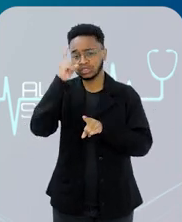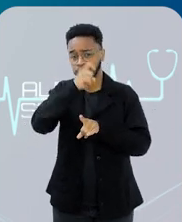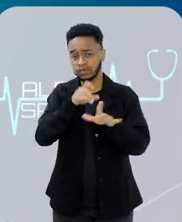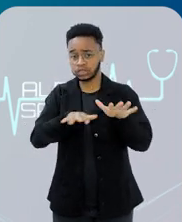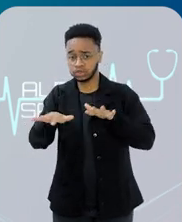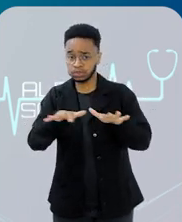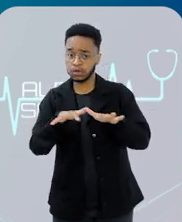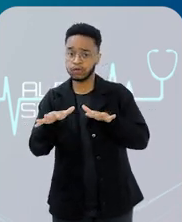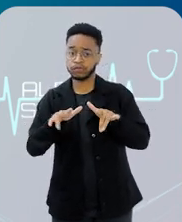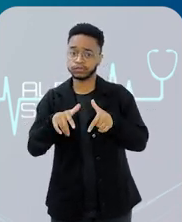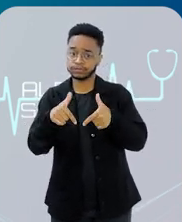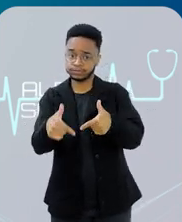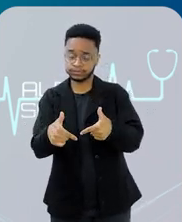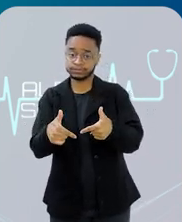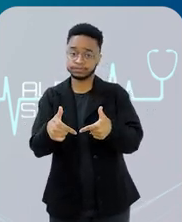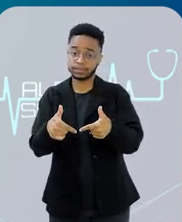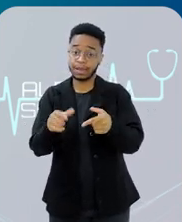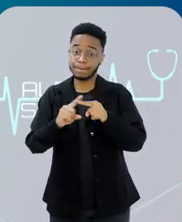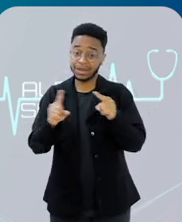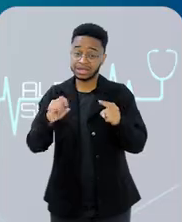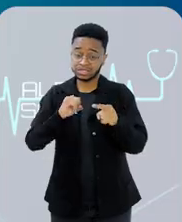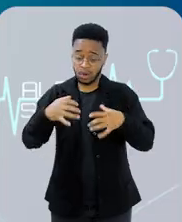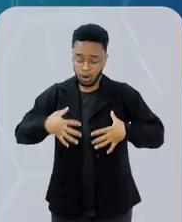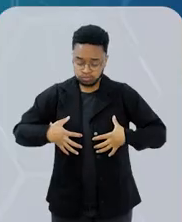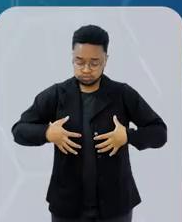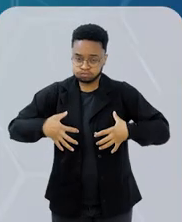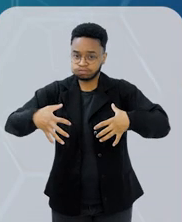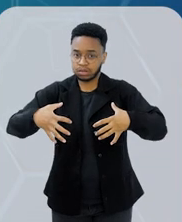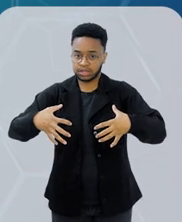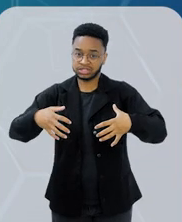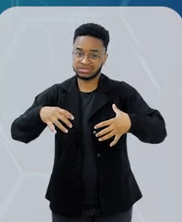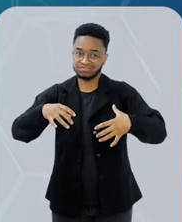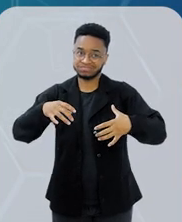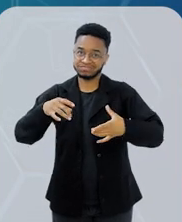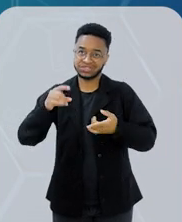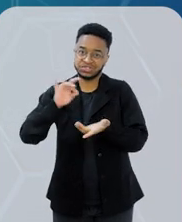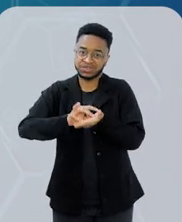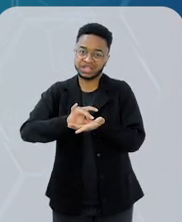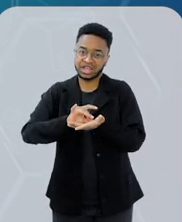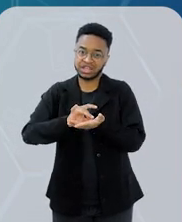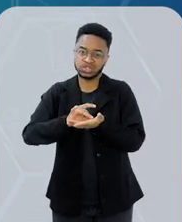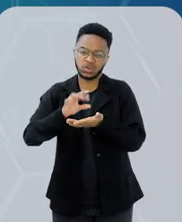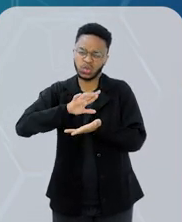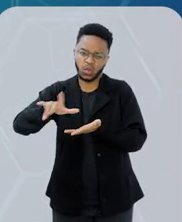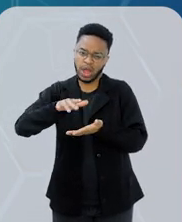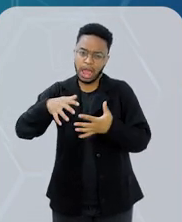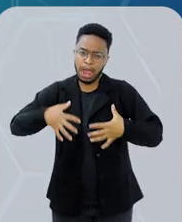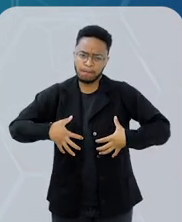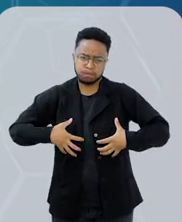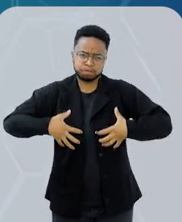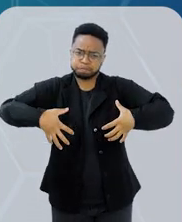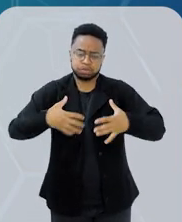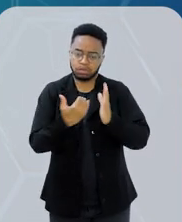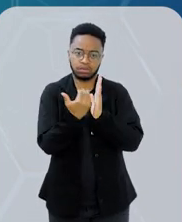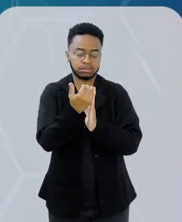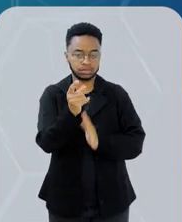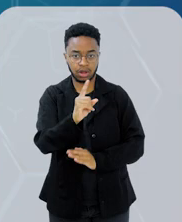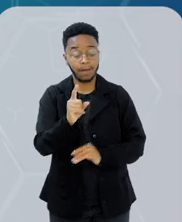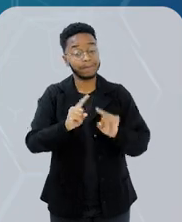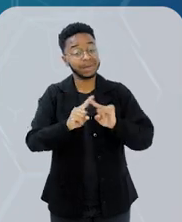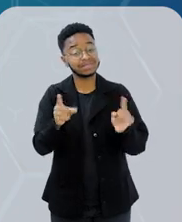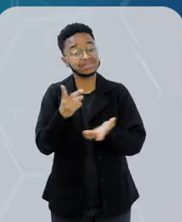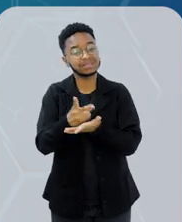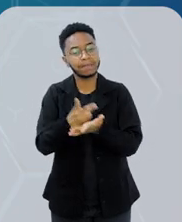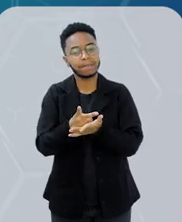de movimentação, enfim. Mas que o volume não necessariamente seja aquele volume exagerado, o médico